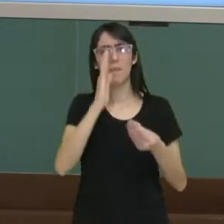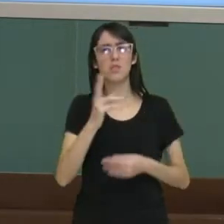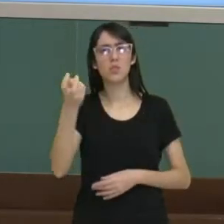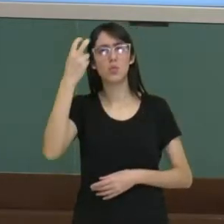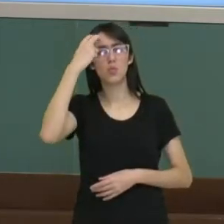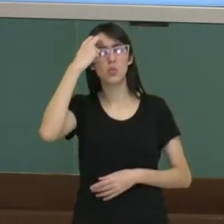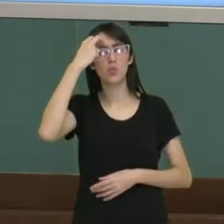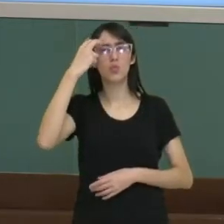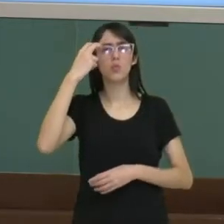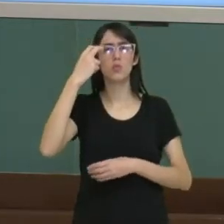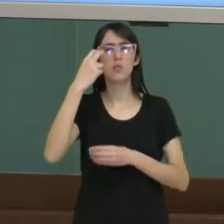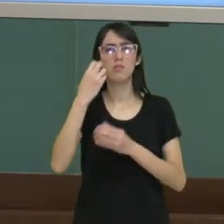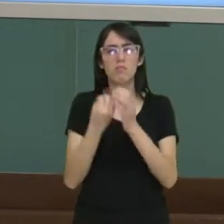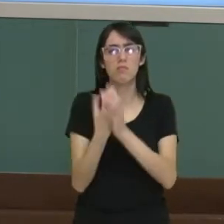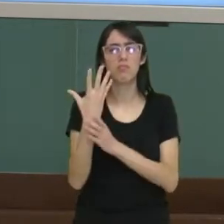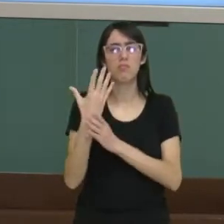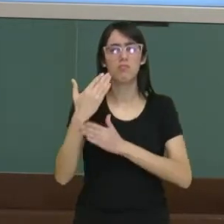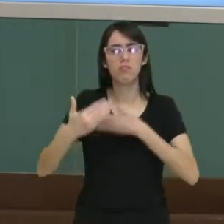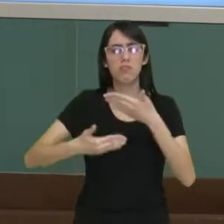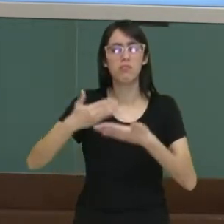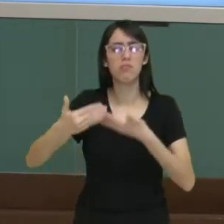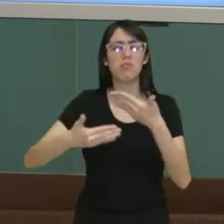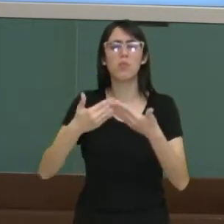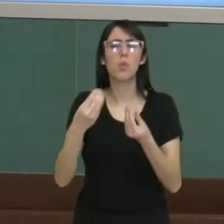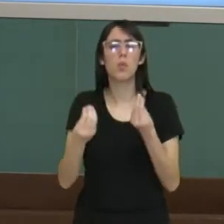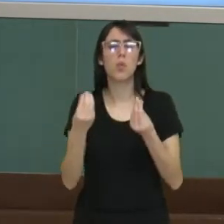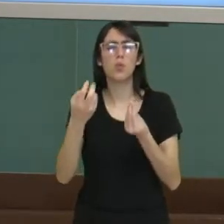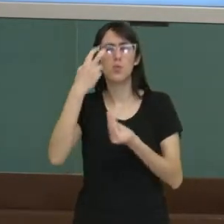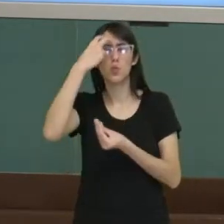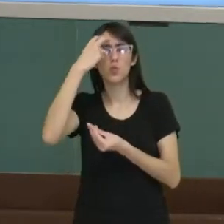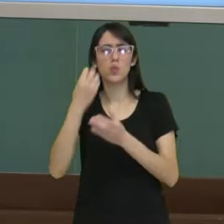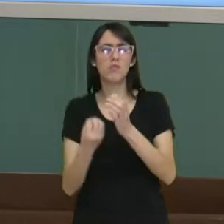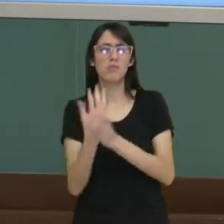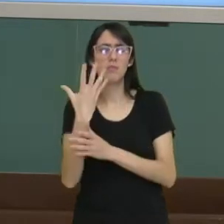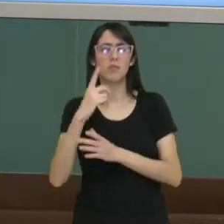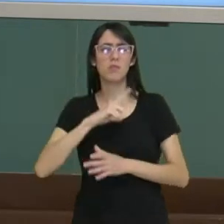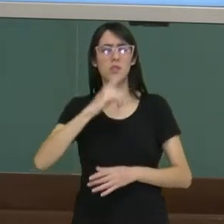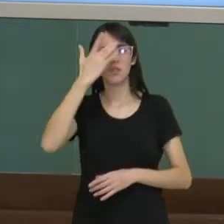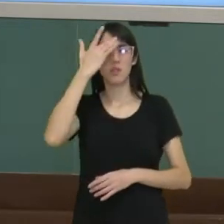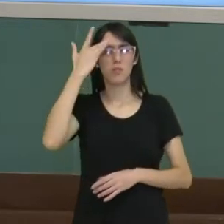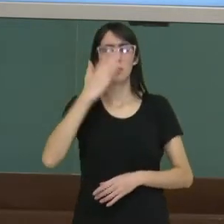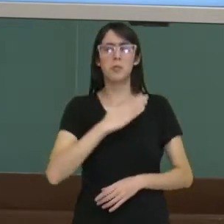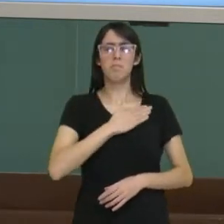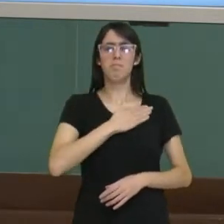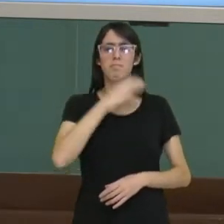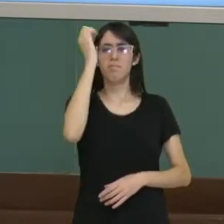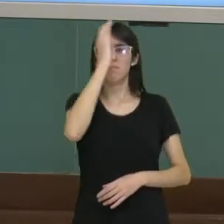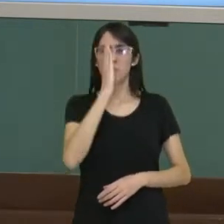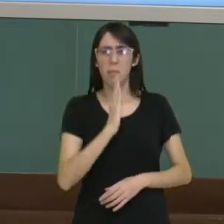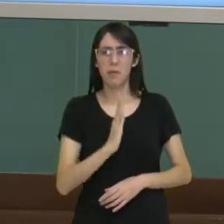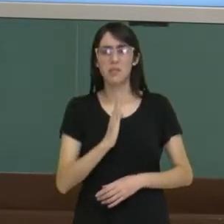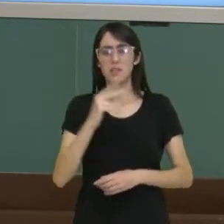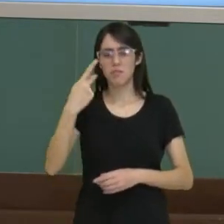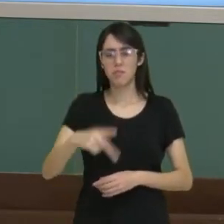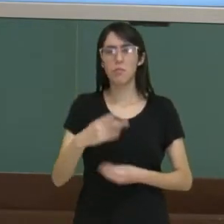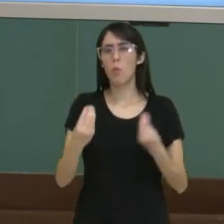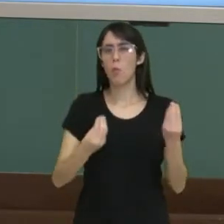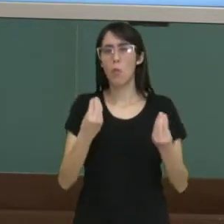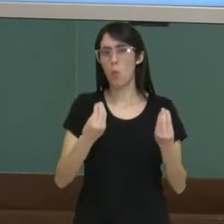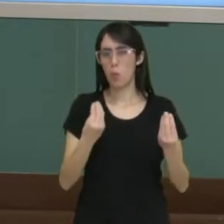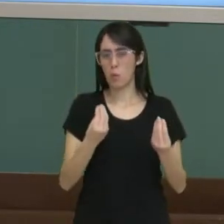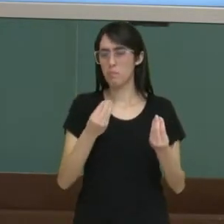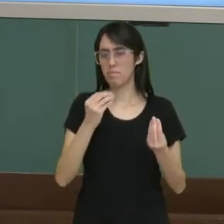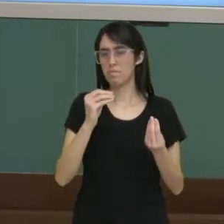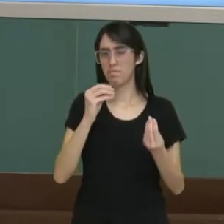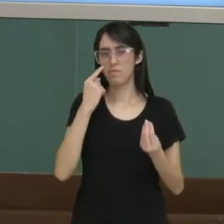se formando, se moldando. A ideia de um nacionalismo, um Estado-nação brasileiro. Tá ok? Então vamos